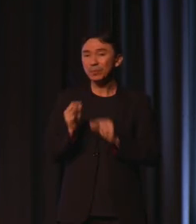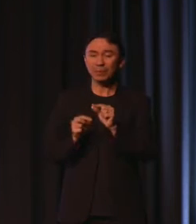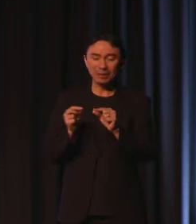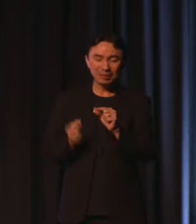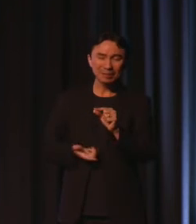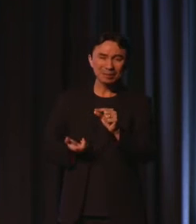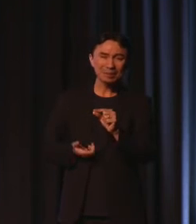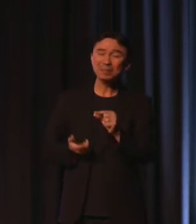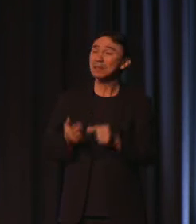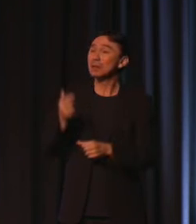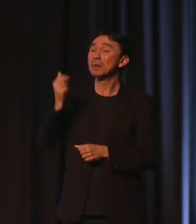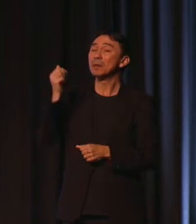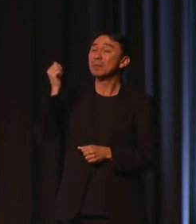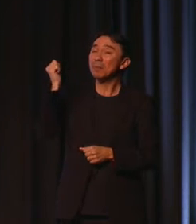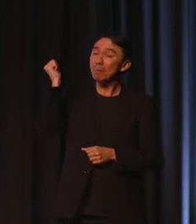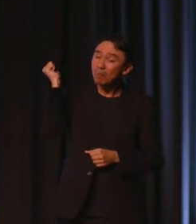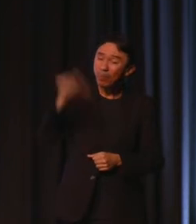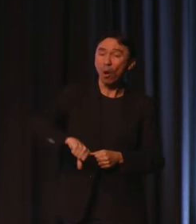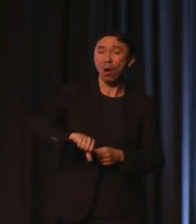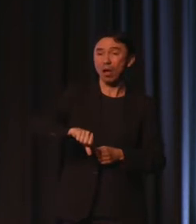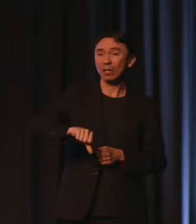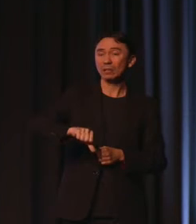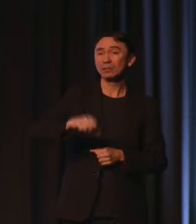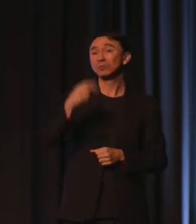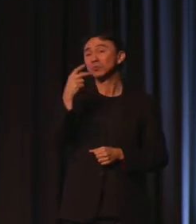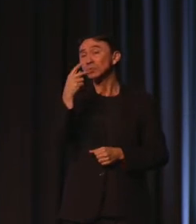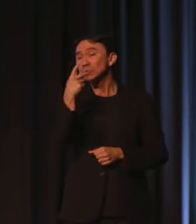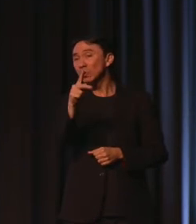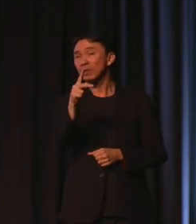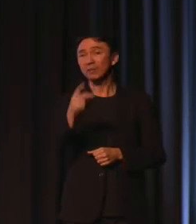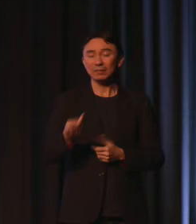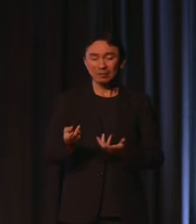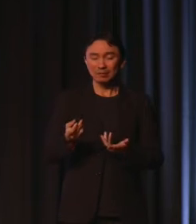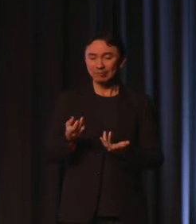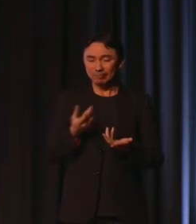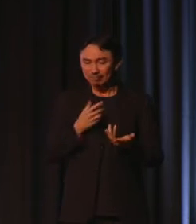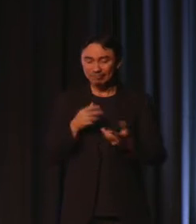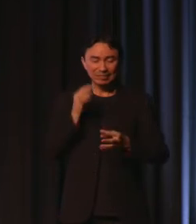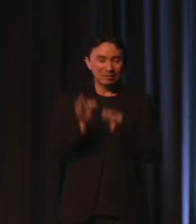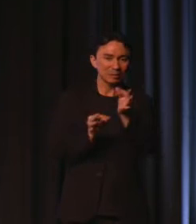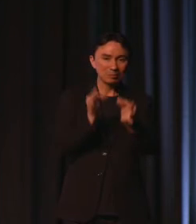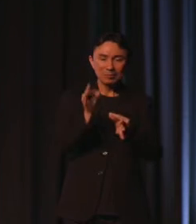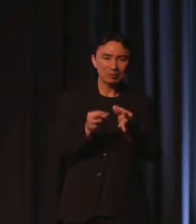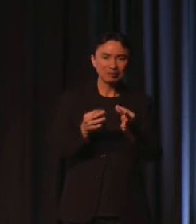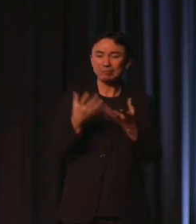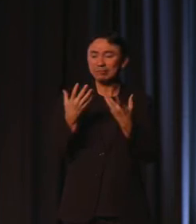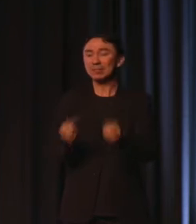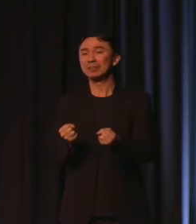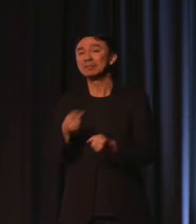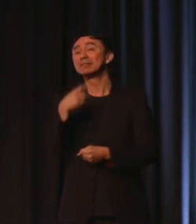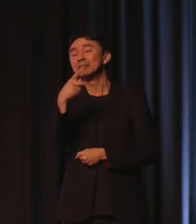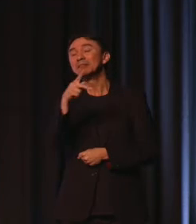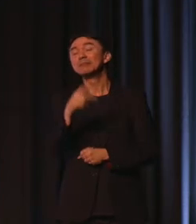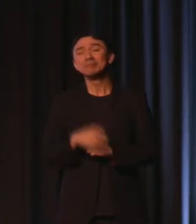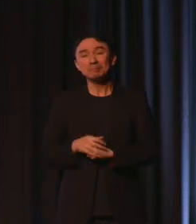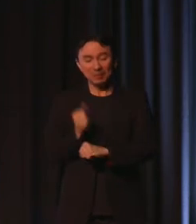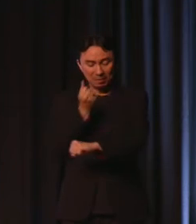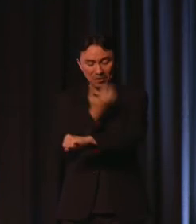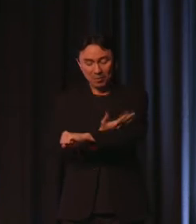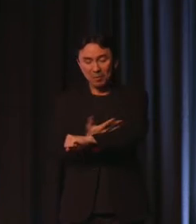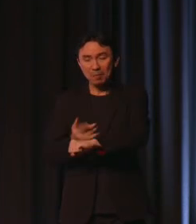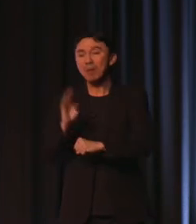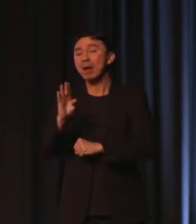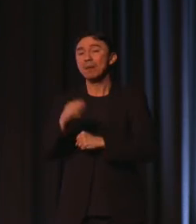maior impacto, né, negativo na sua plena adesão ao tratamento da hemofilia B, a gente vai acabar